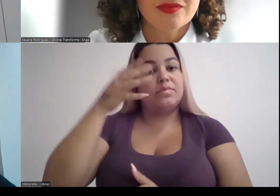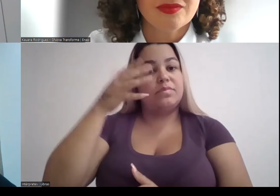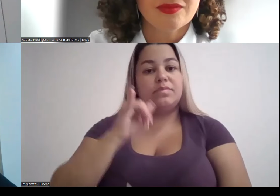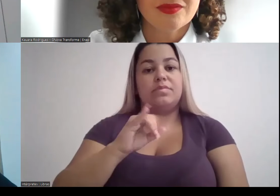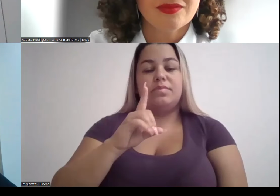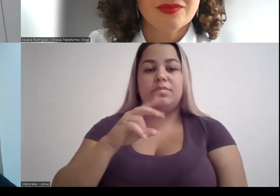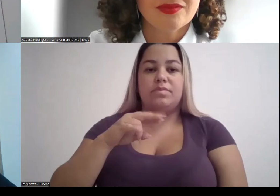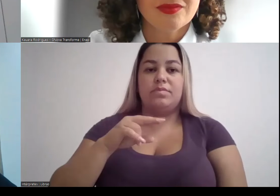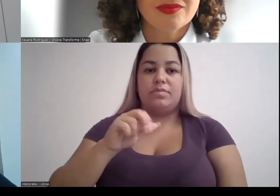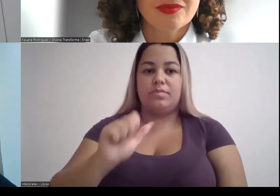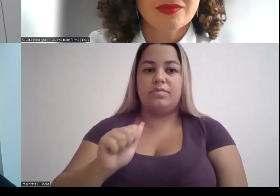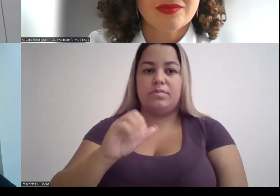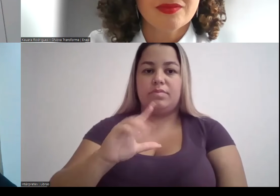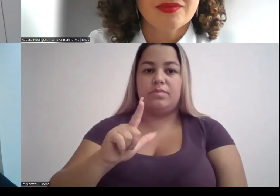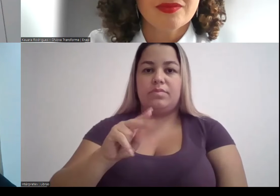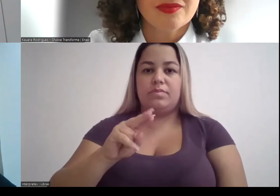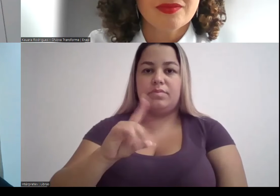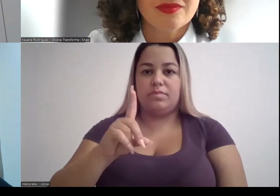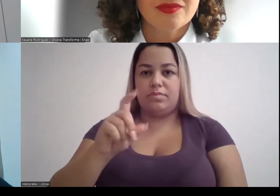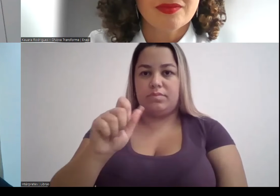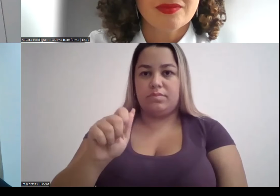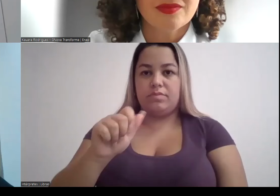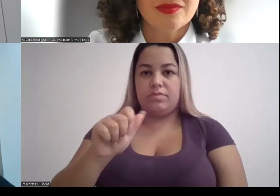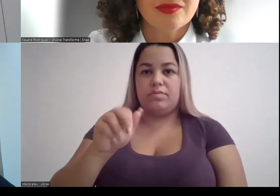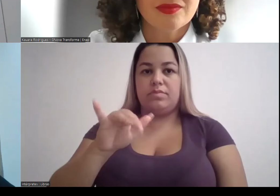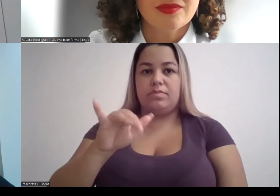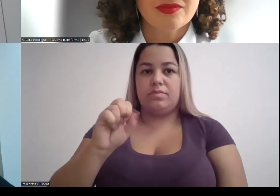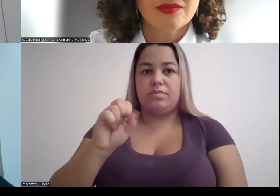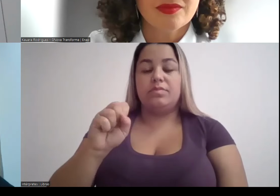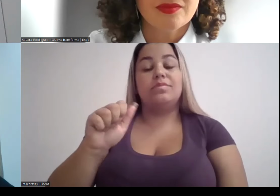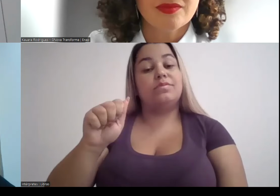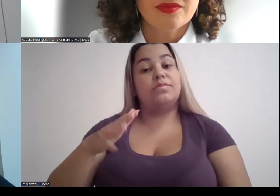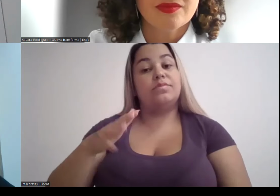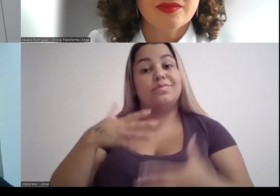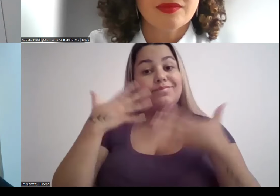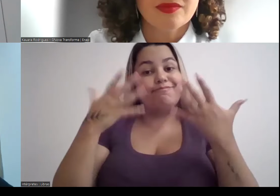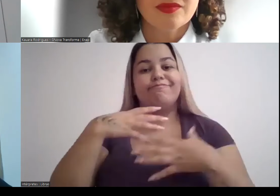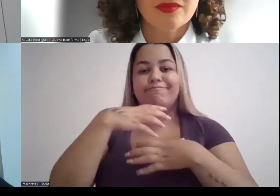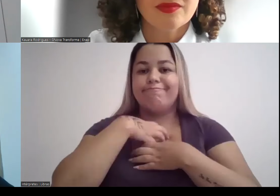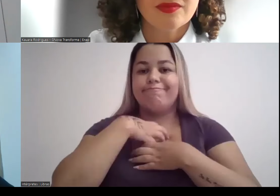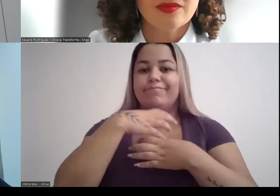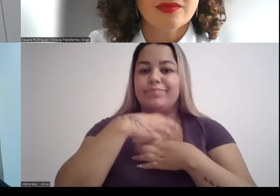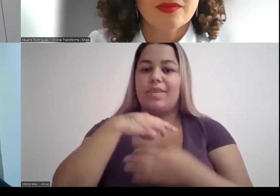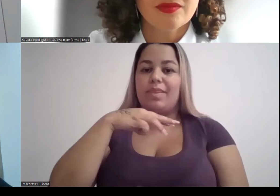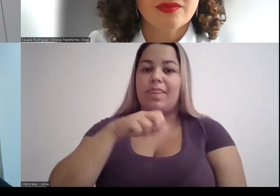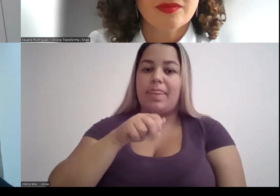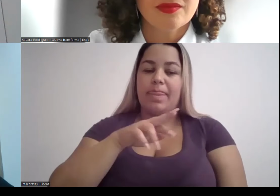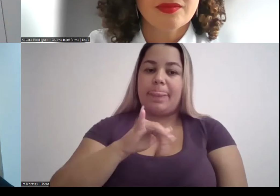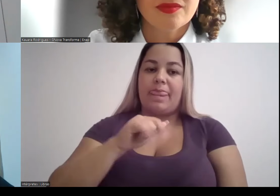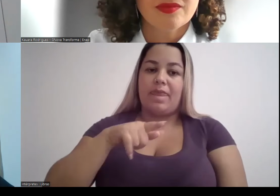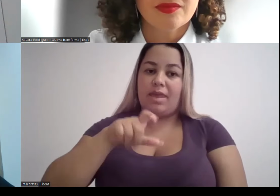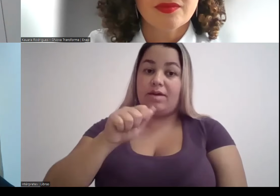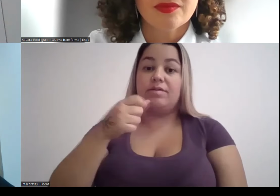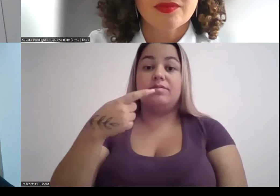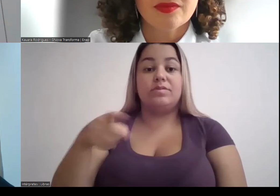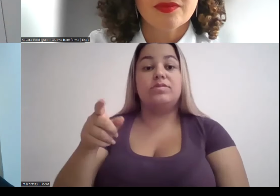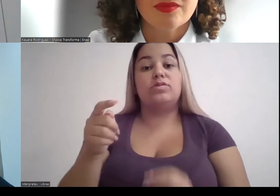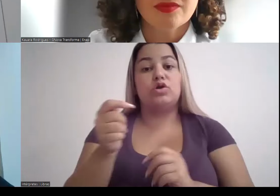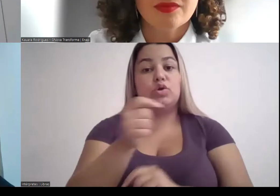Cláudia, Larissa. E dizer da alegria que é para Maringá, que é para a Secretaria de Aceleração Econômica e